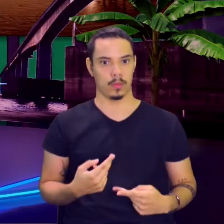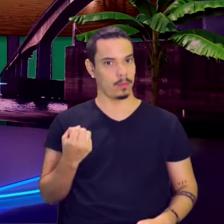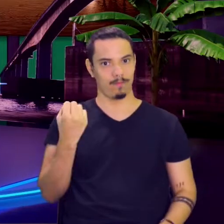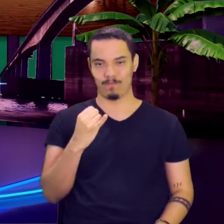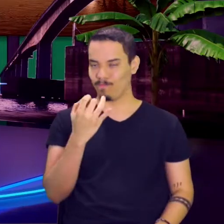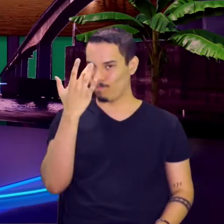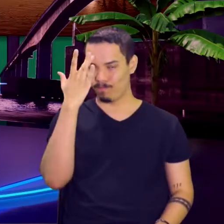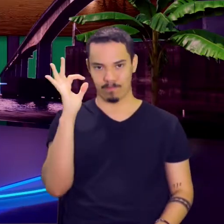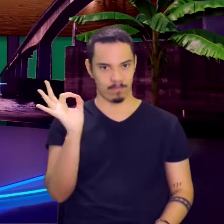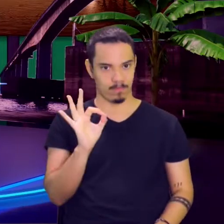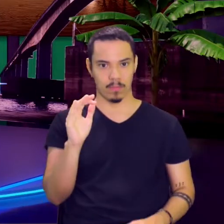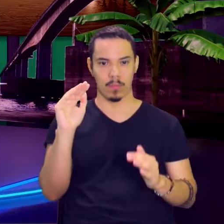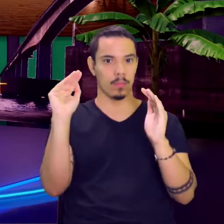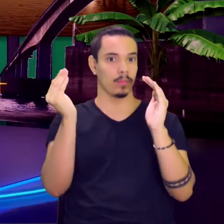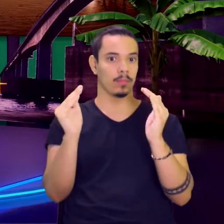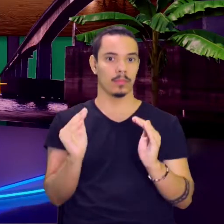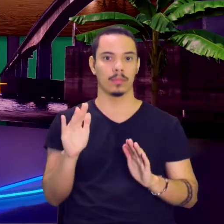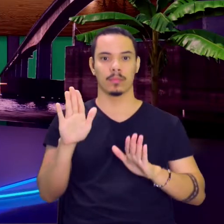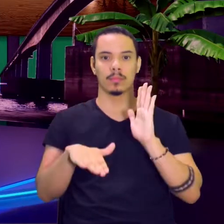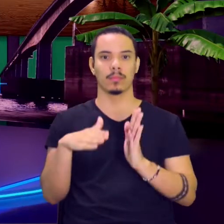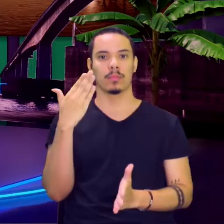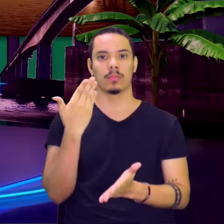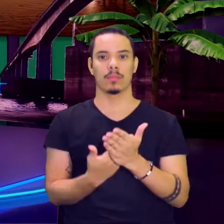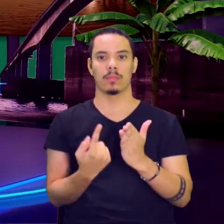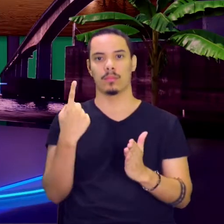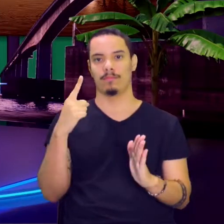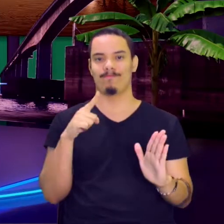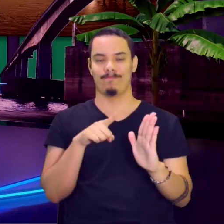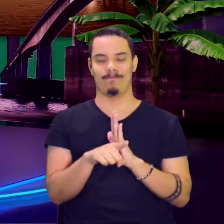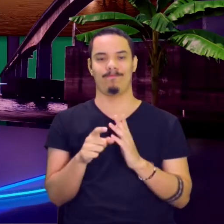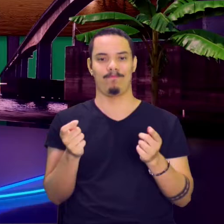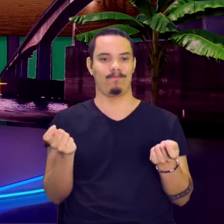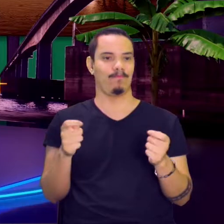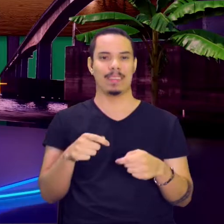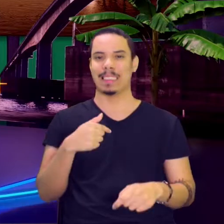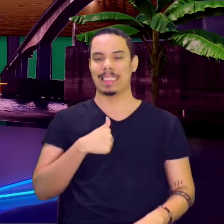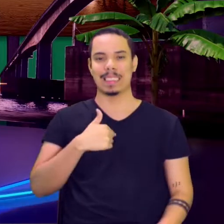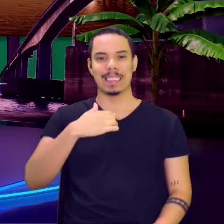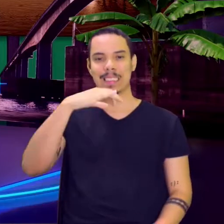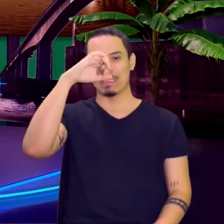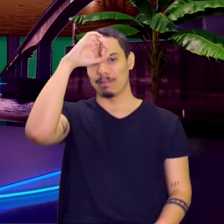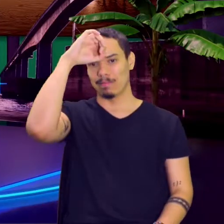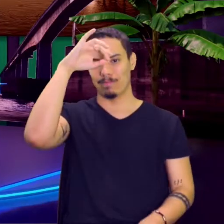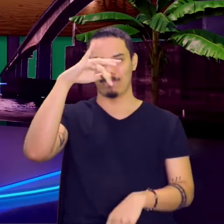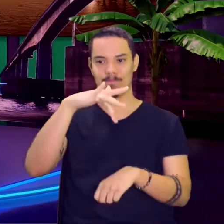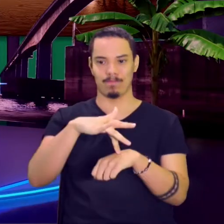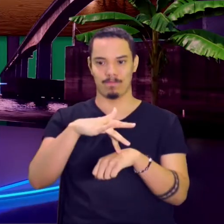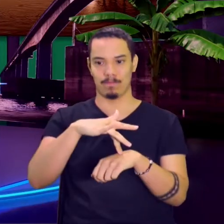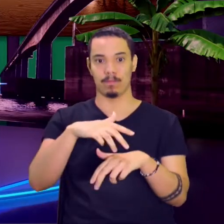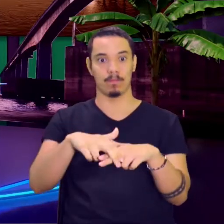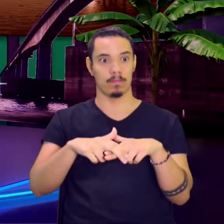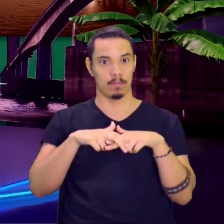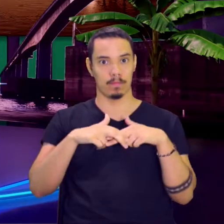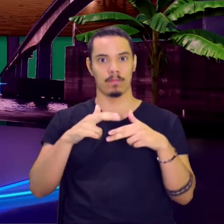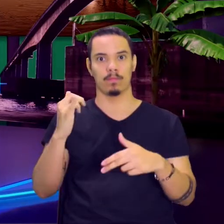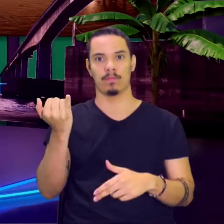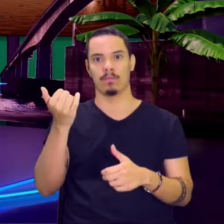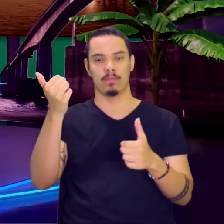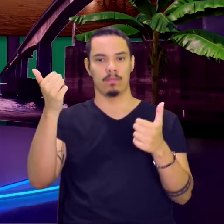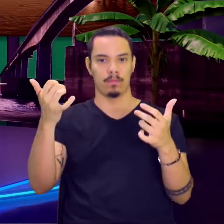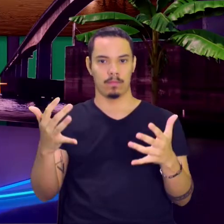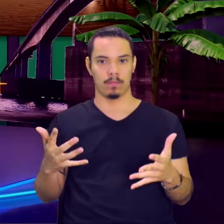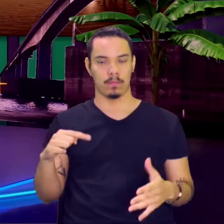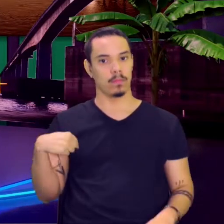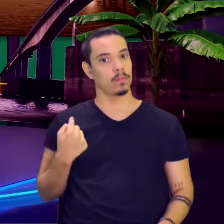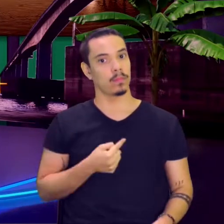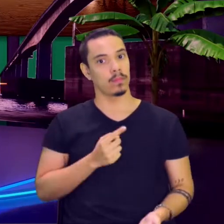essa análise, às vezes perde uma questão. Pois é. Por não saber fazer essa análise. Então, reforçar esse ponto, a gente sempre vai fazer aqui, né,